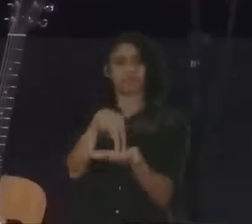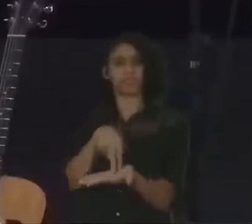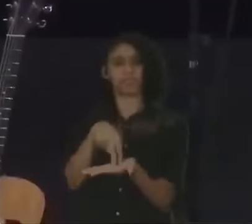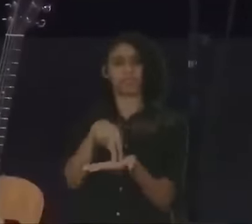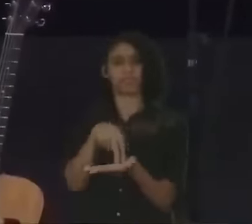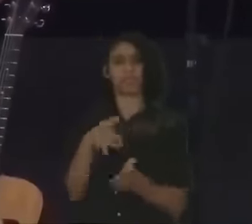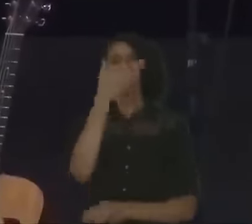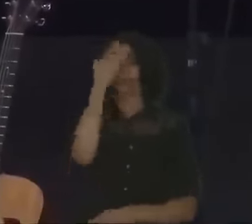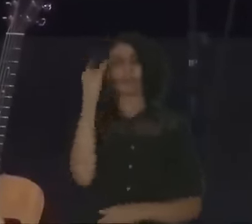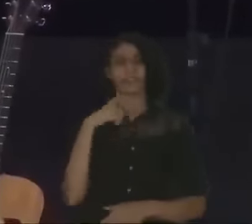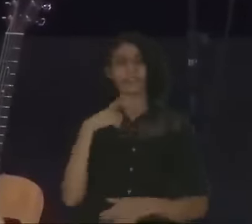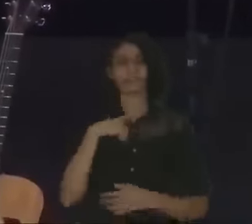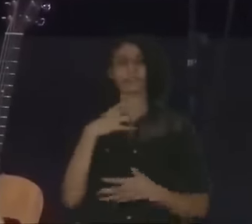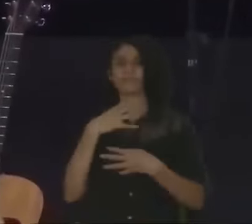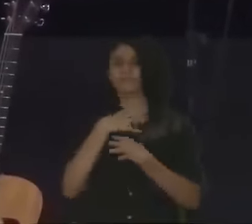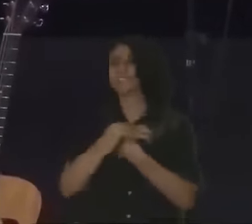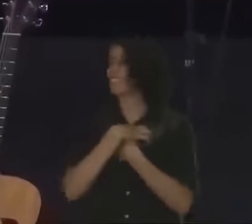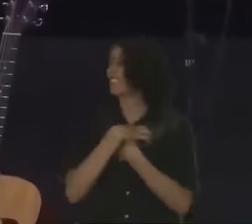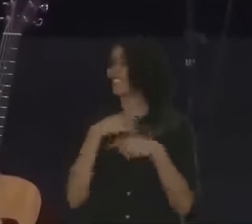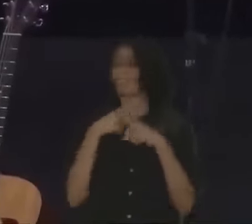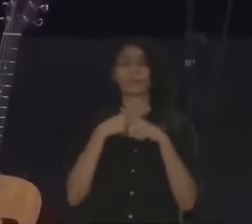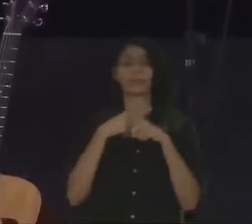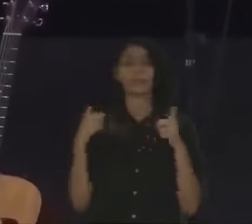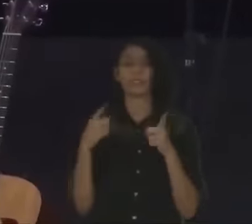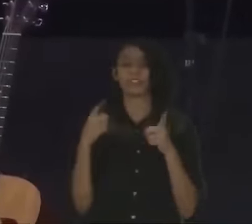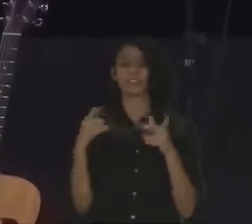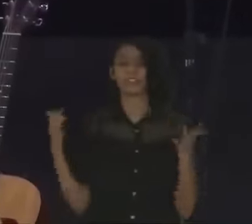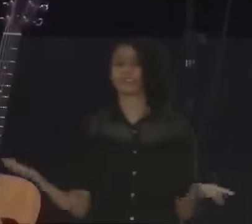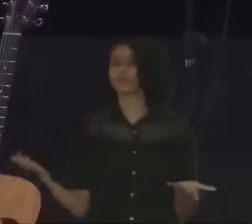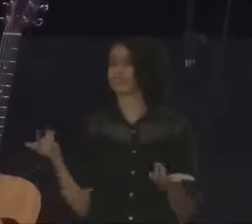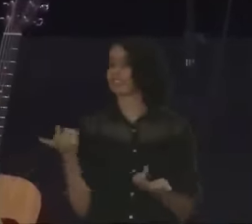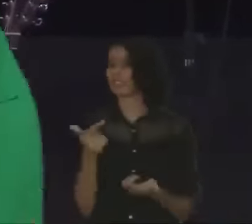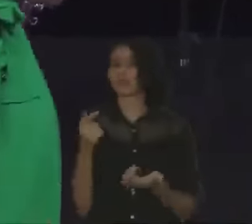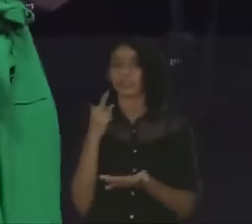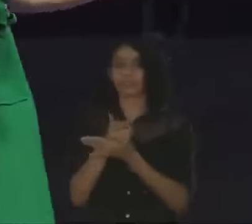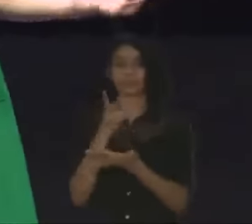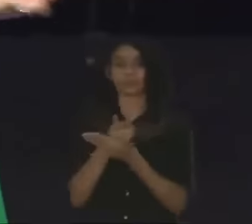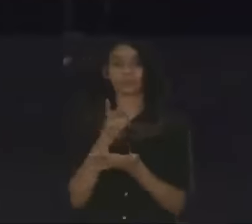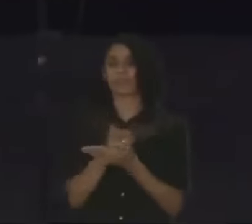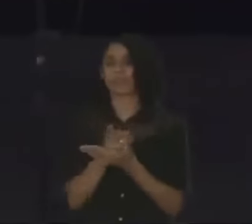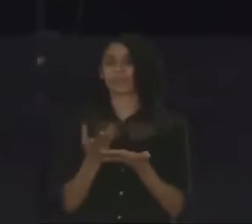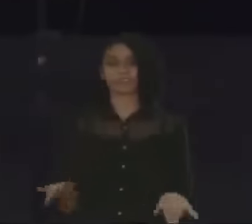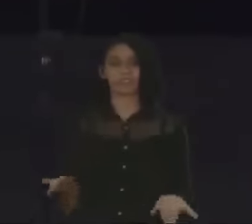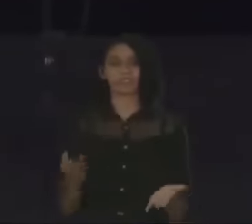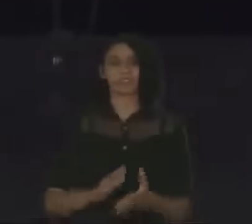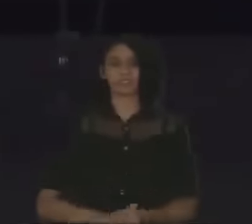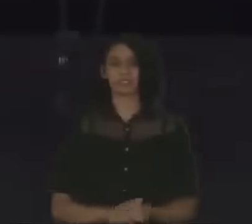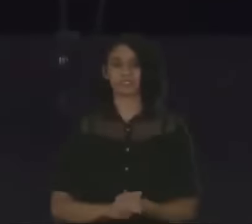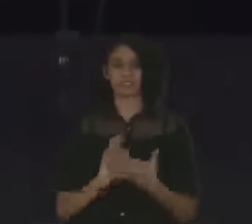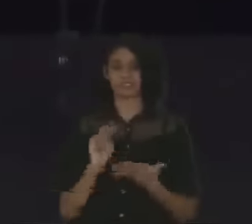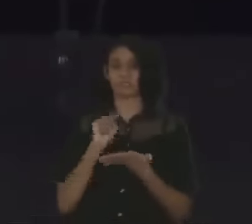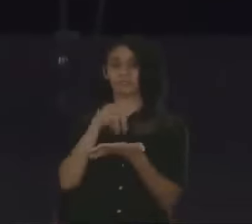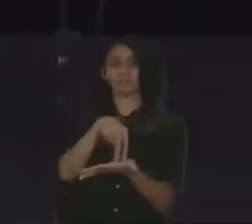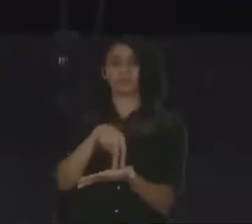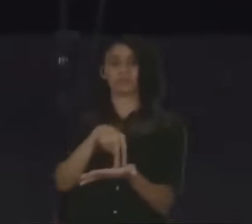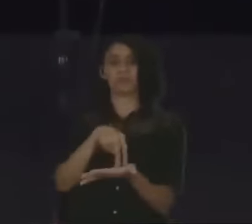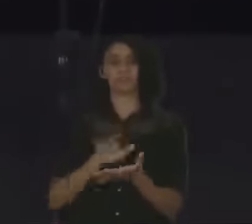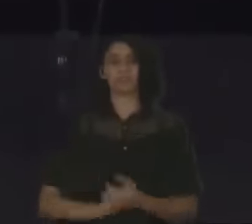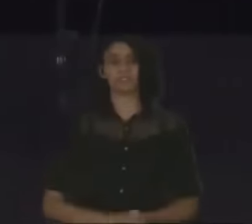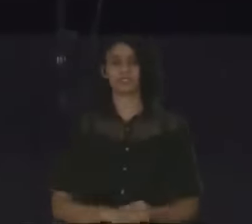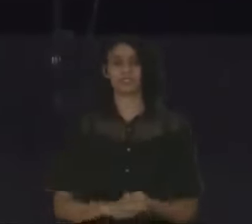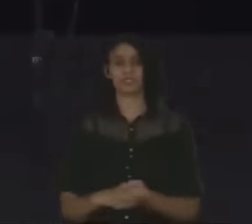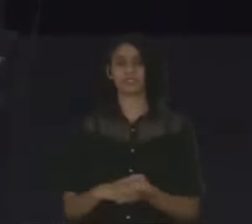que tem intensidade mas não tem Constância e mais importante é ter permanência do que tem aparência você já viu